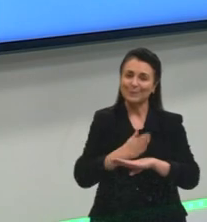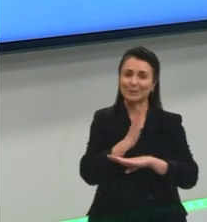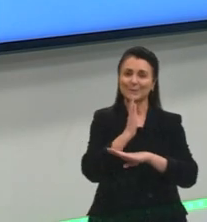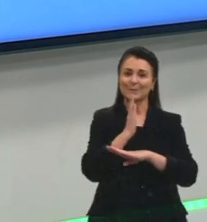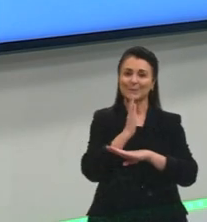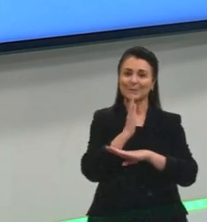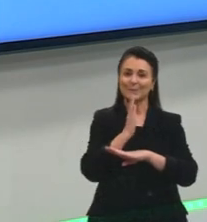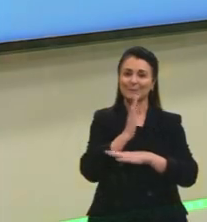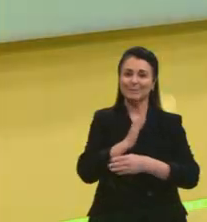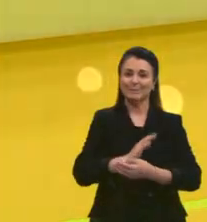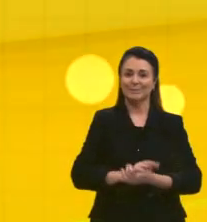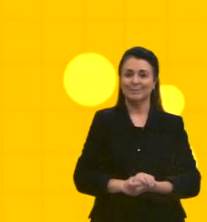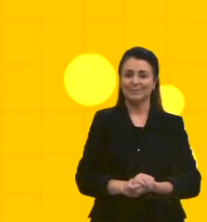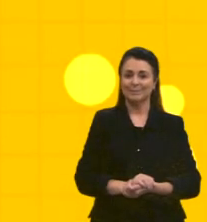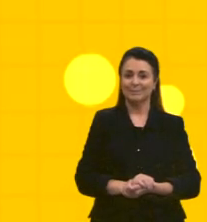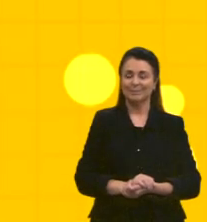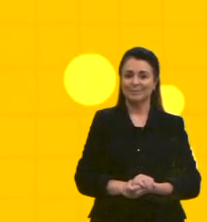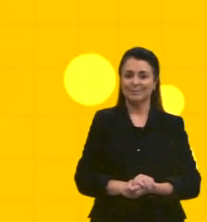o